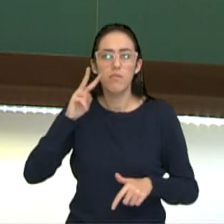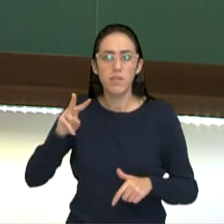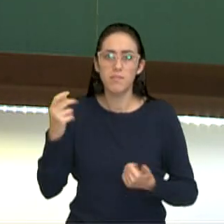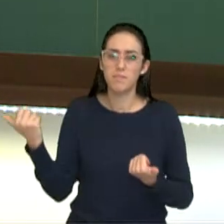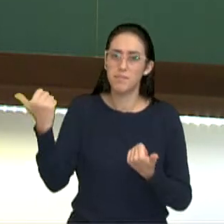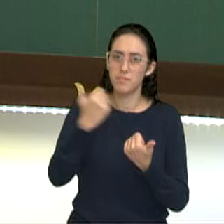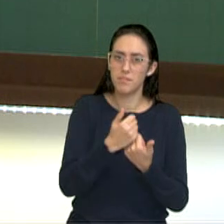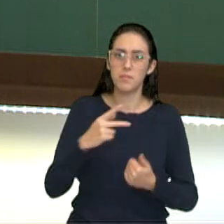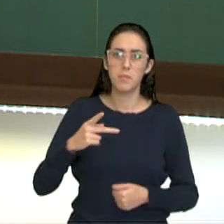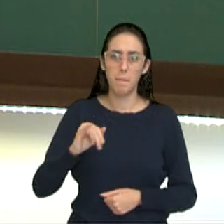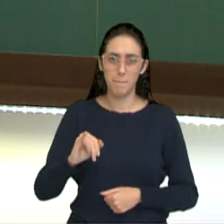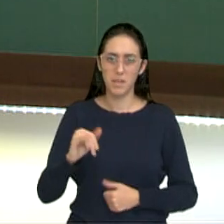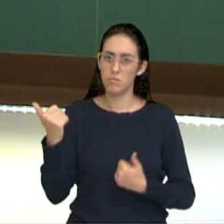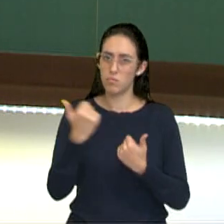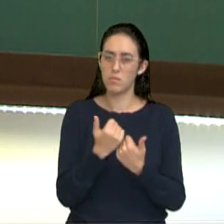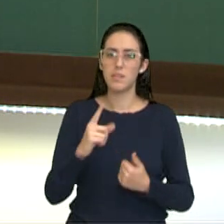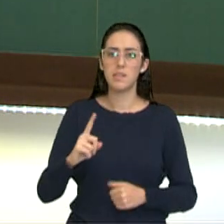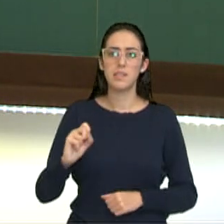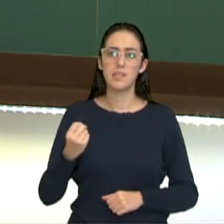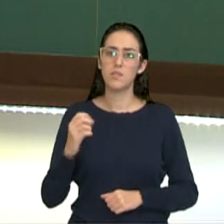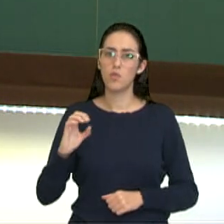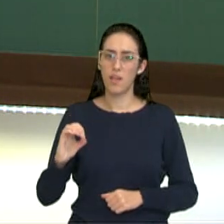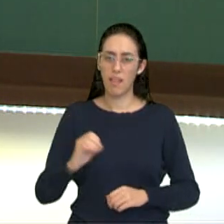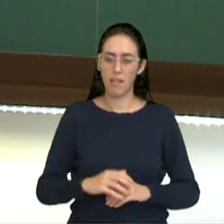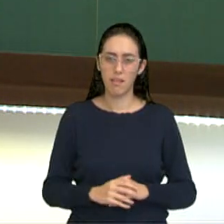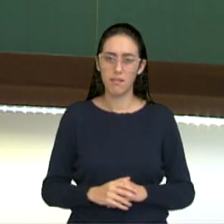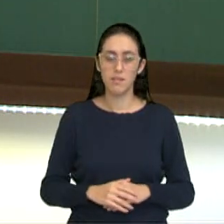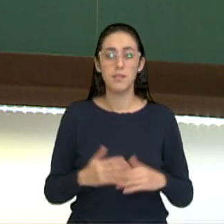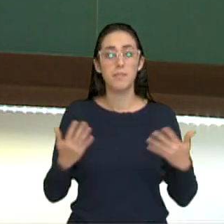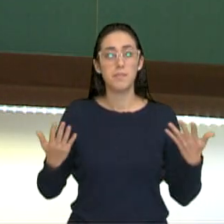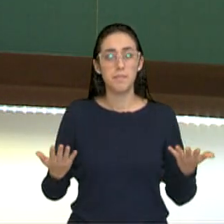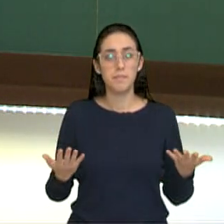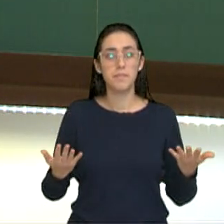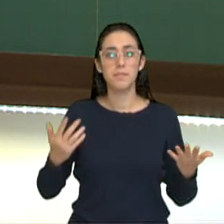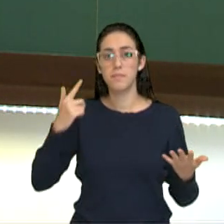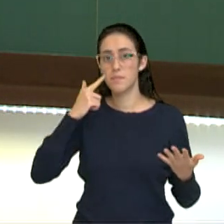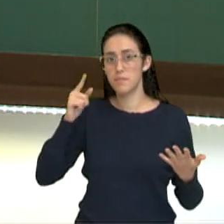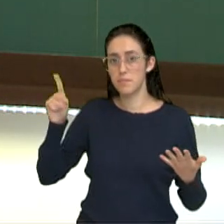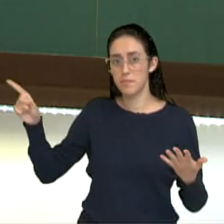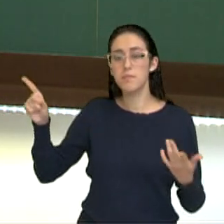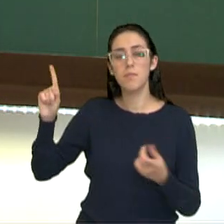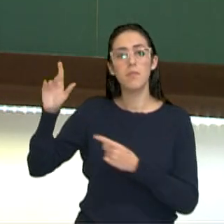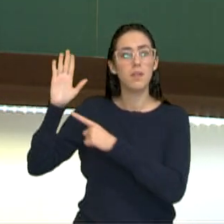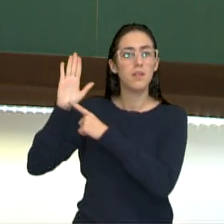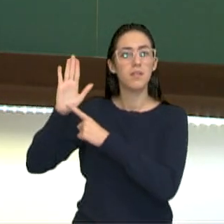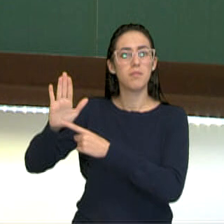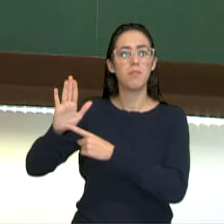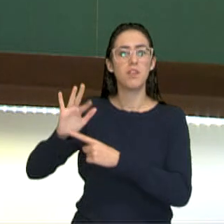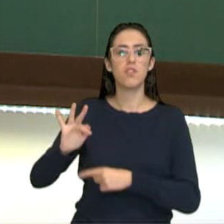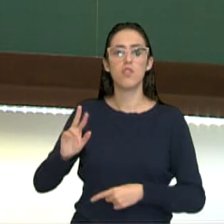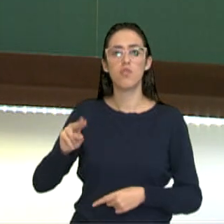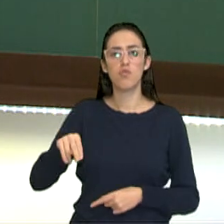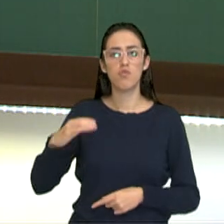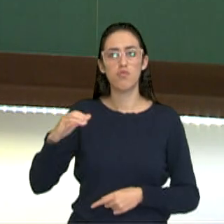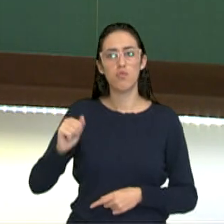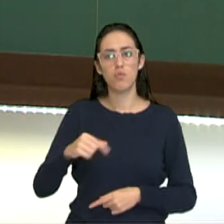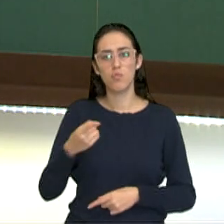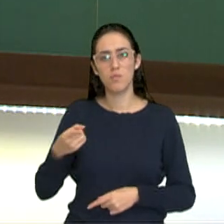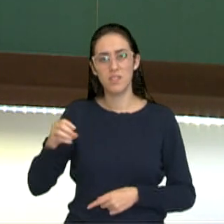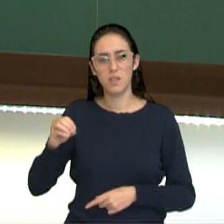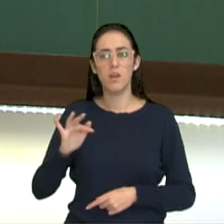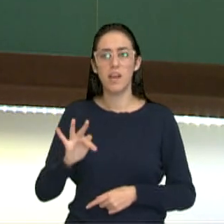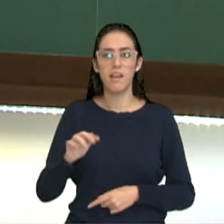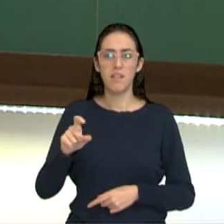o π por 180, tá? Então, aqui demonstra a nossa função f